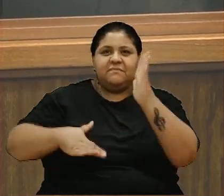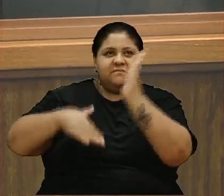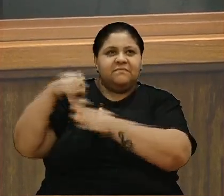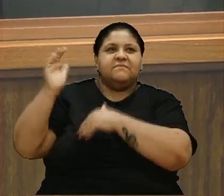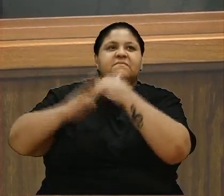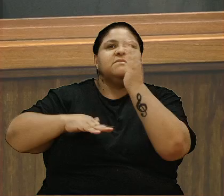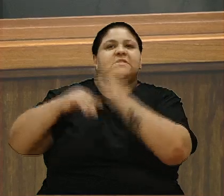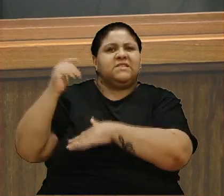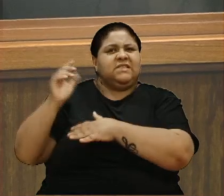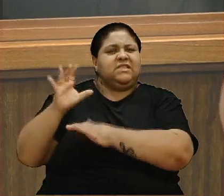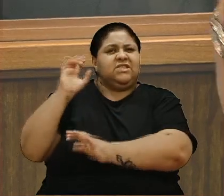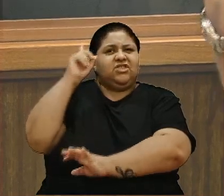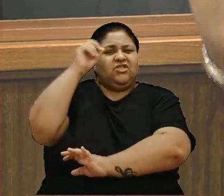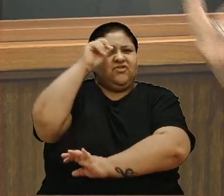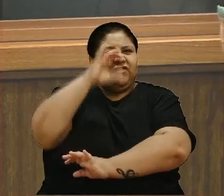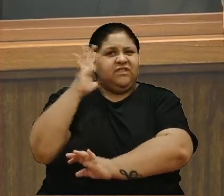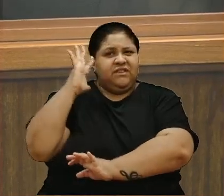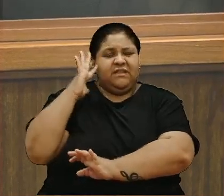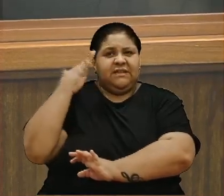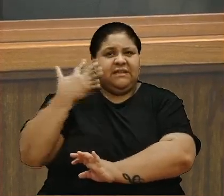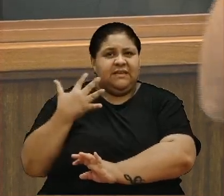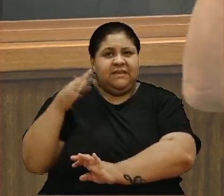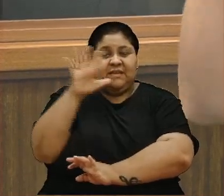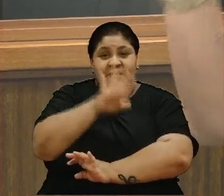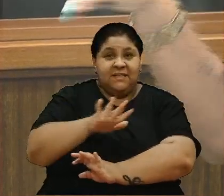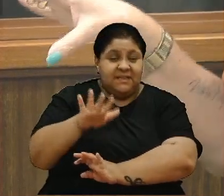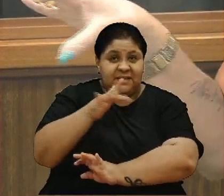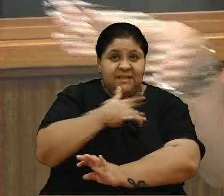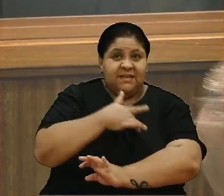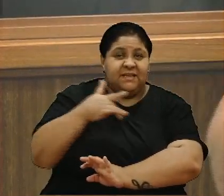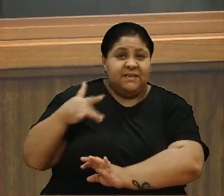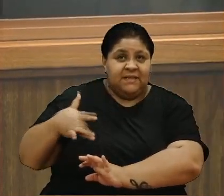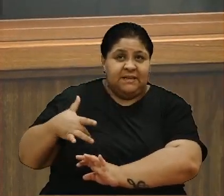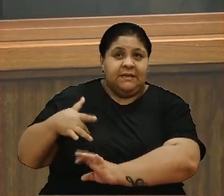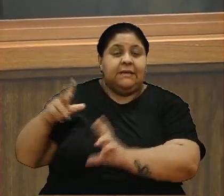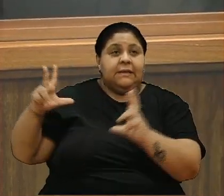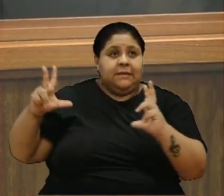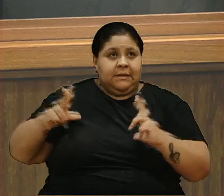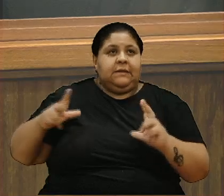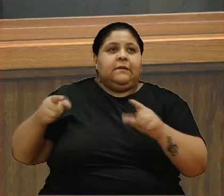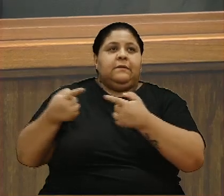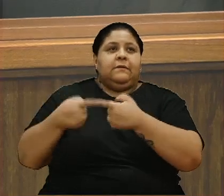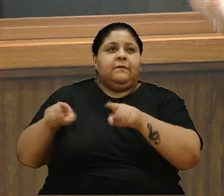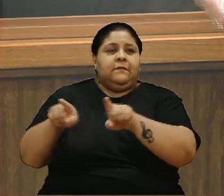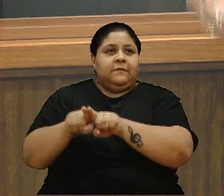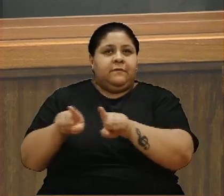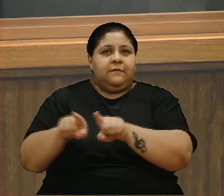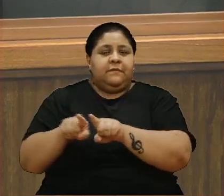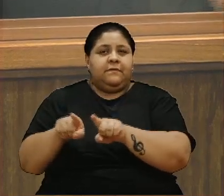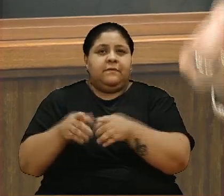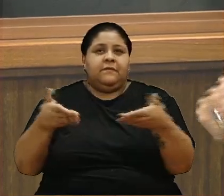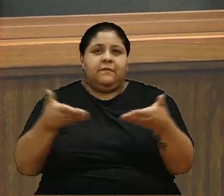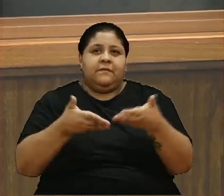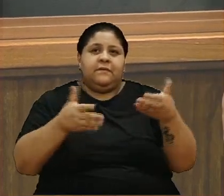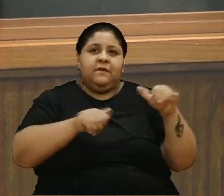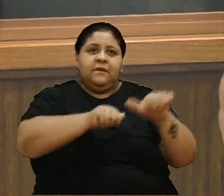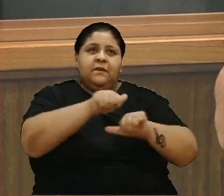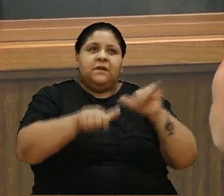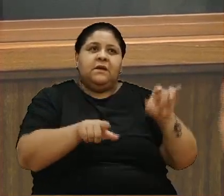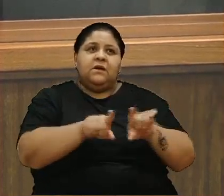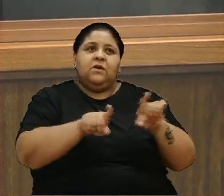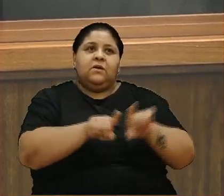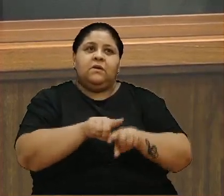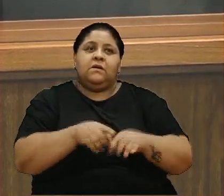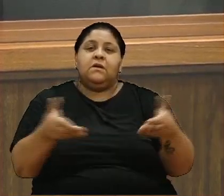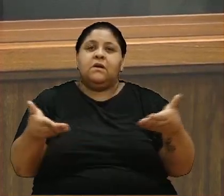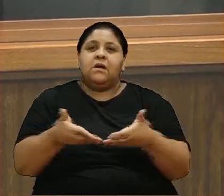bem complicada, porque isso acontece em toda a área de saúde, inclusive na privada, mas está virando moda judicializar, e aí, bom,